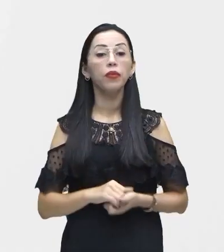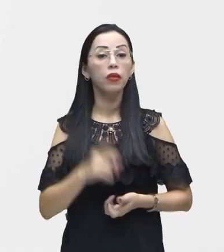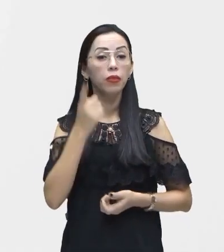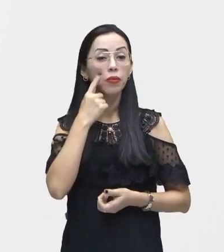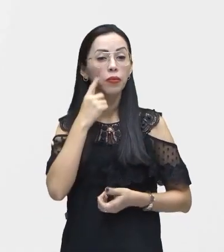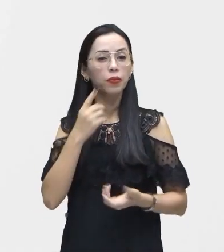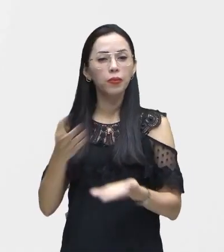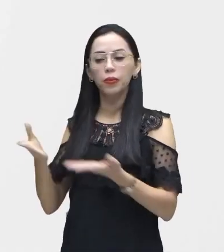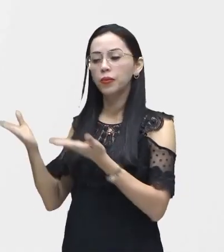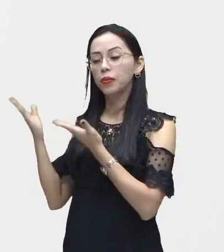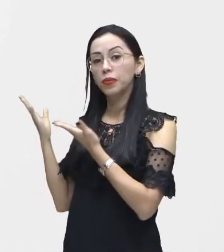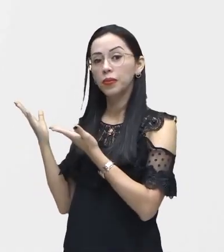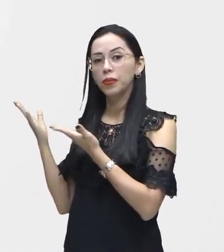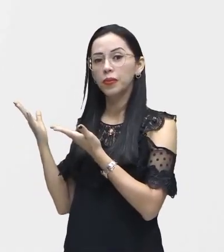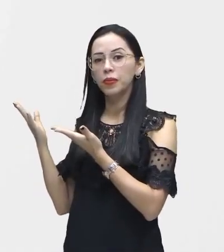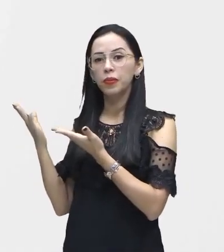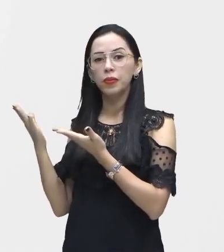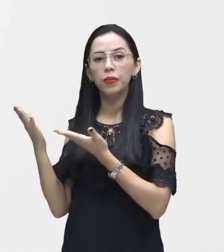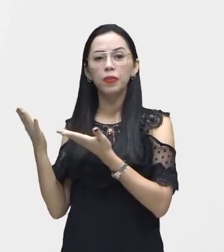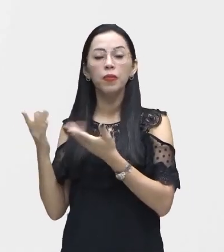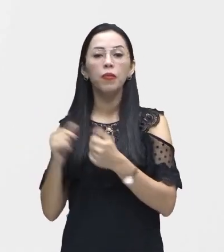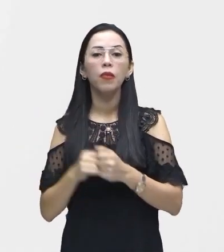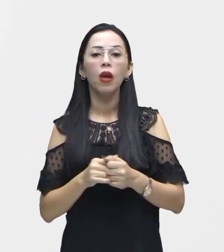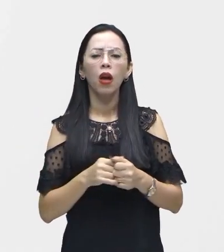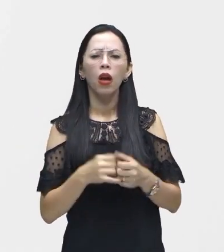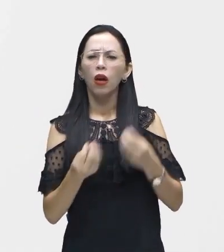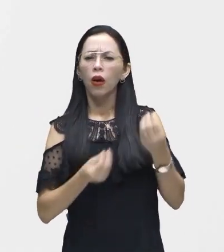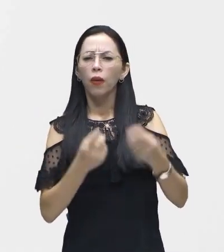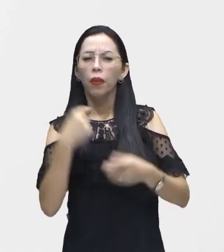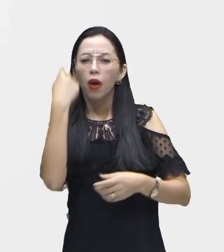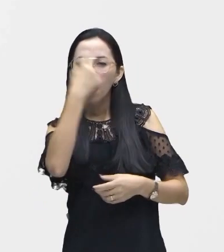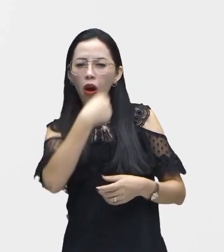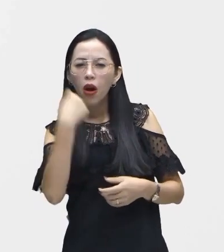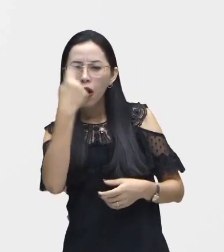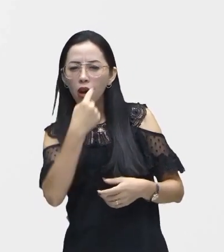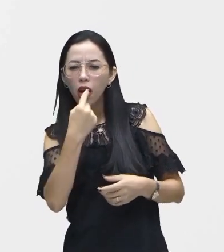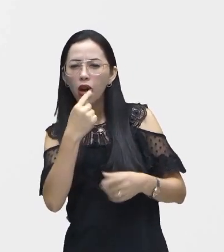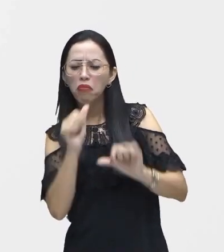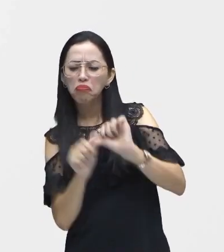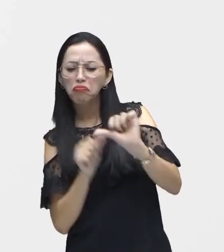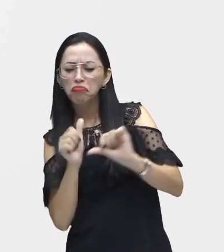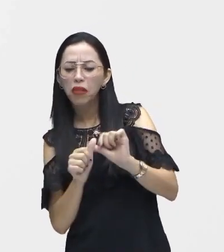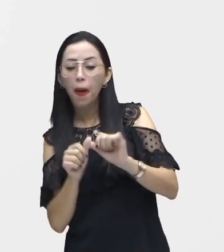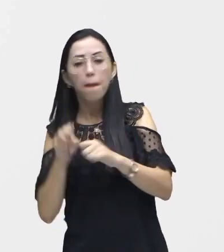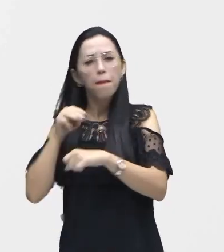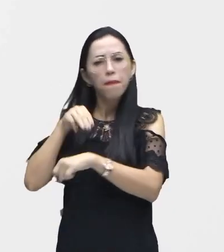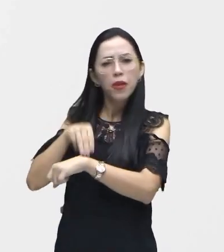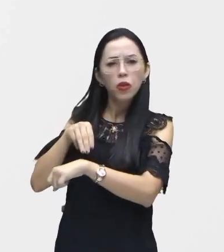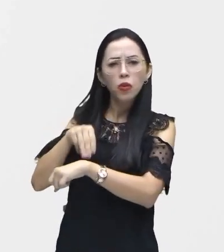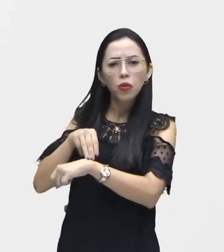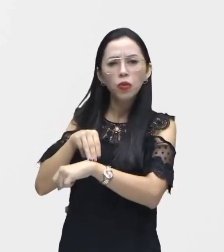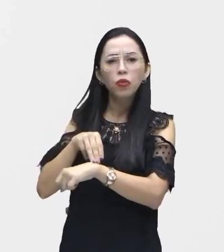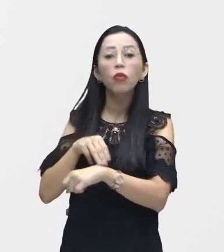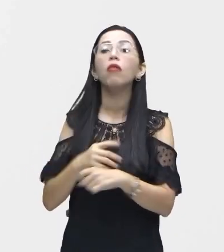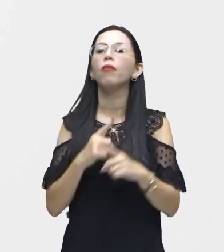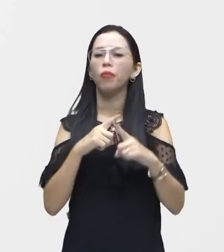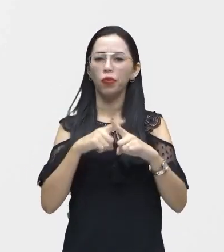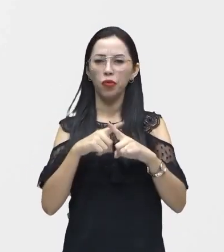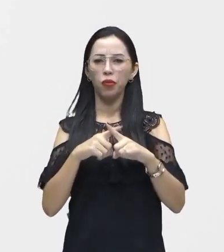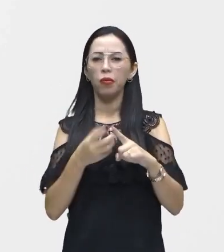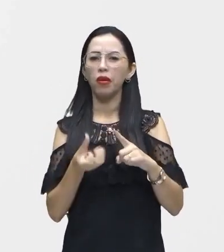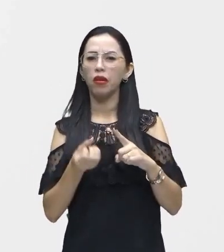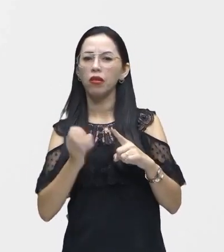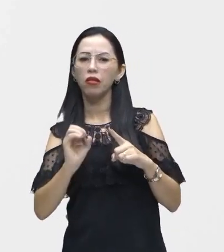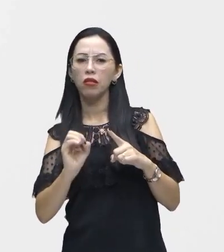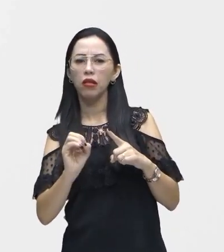tela. Para transformar horas em minutos, multiplica-se o valor por 60. Para